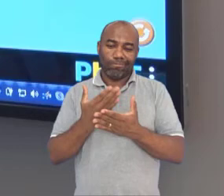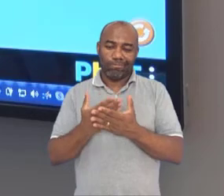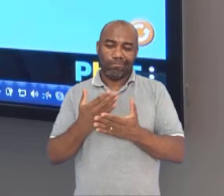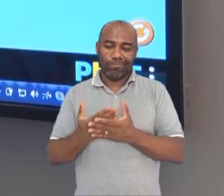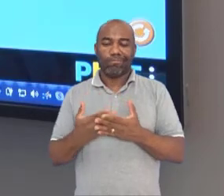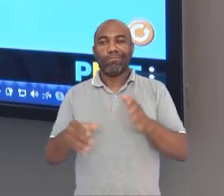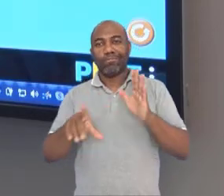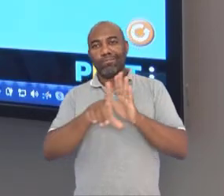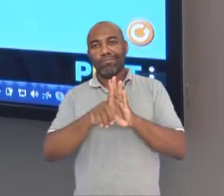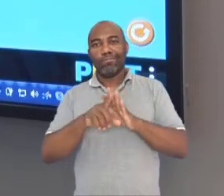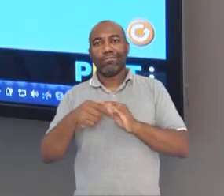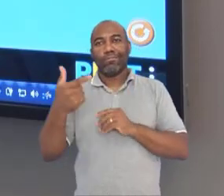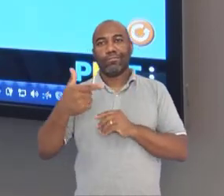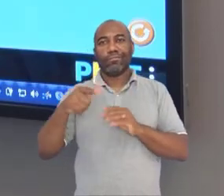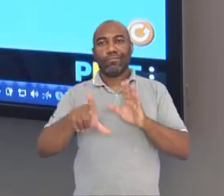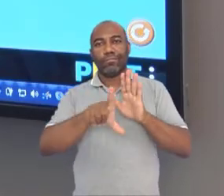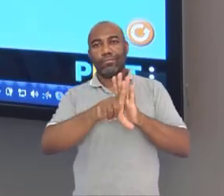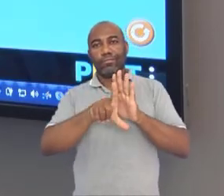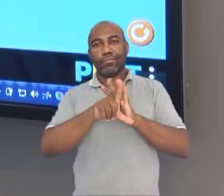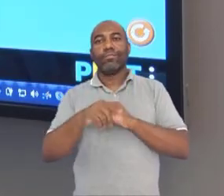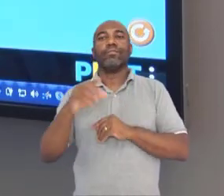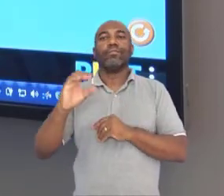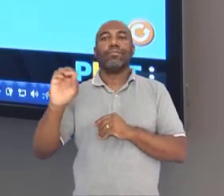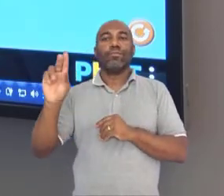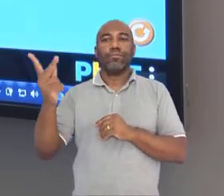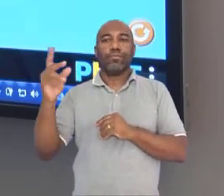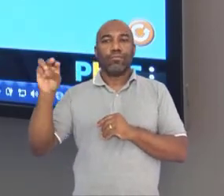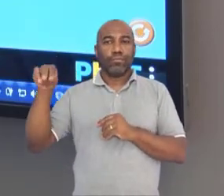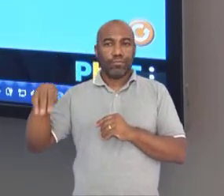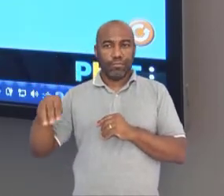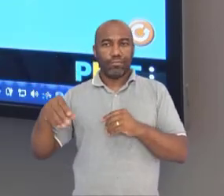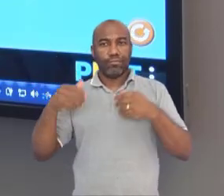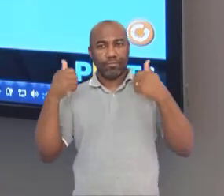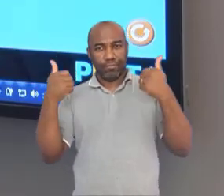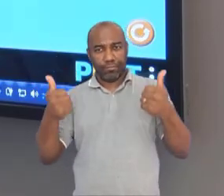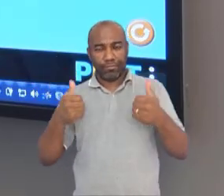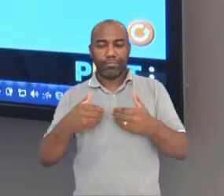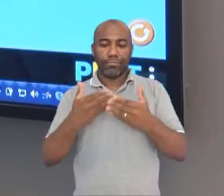lei de Ohm. Grande abraço para vocês. De Bene, falando